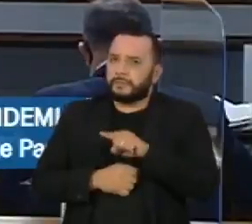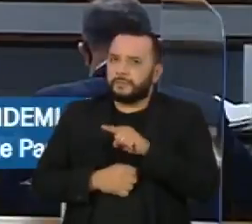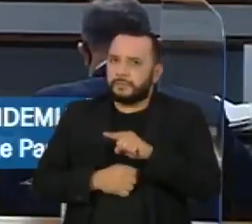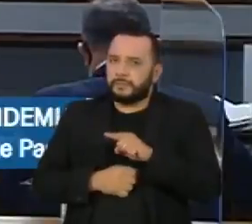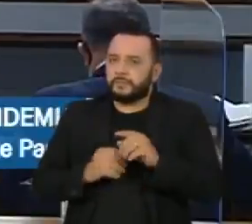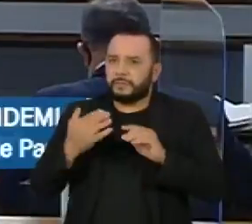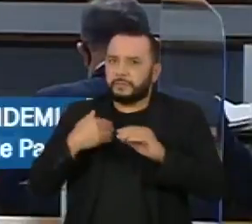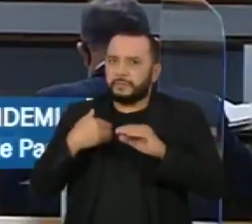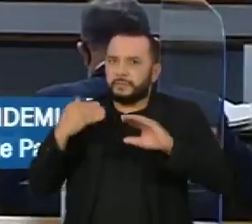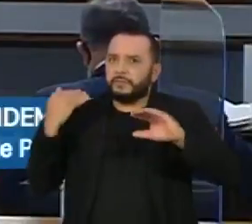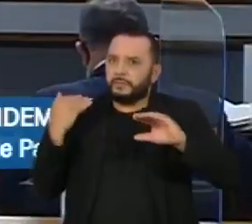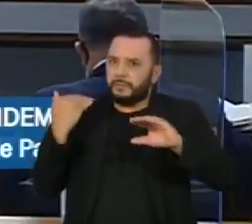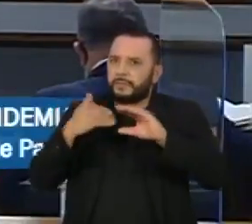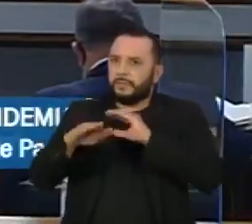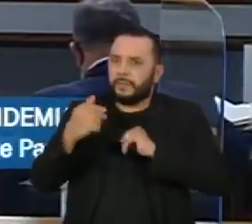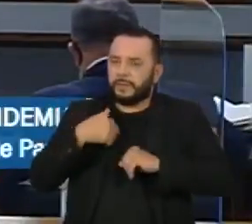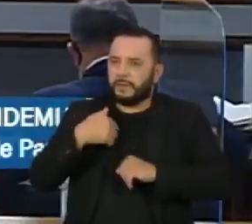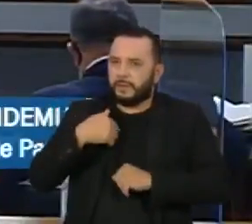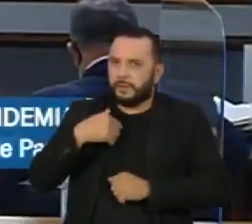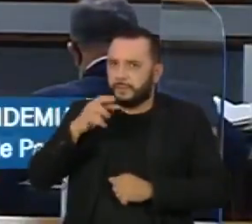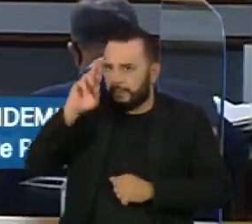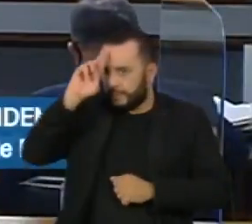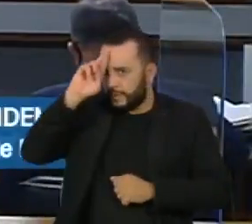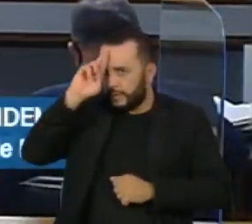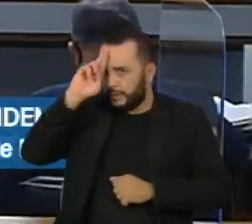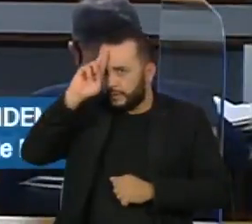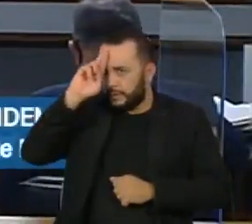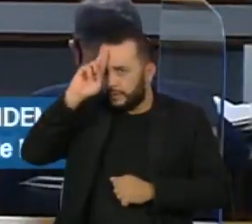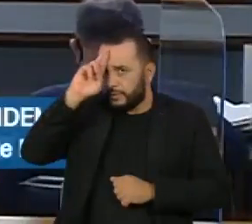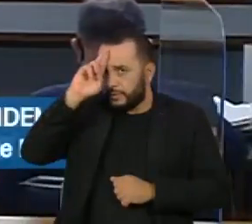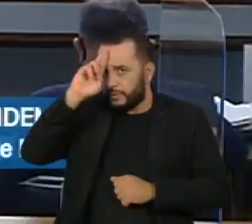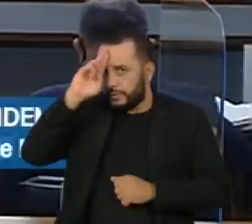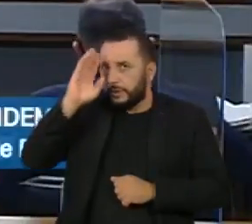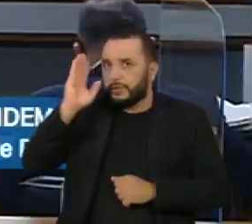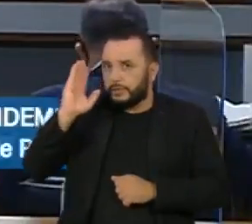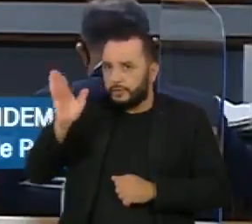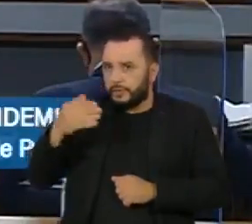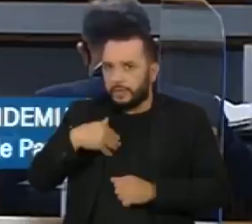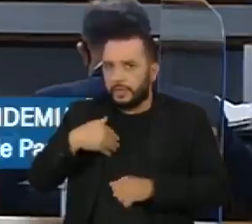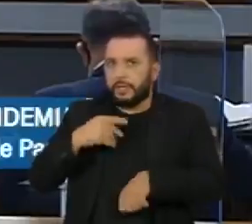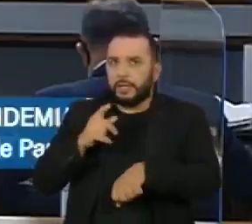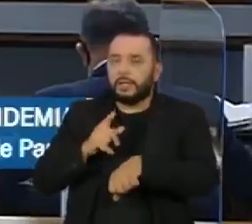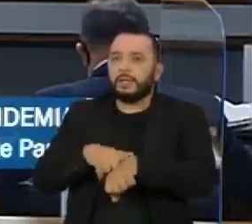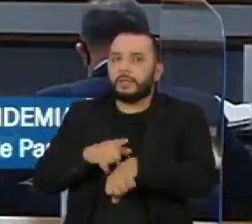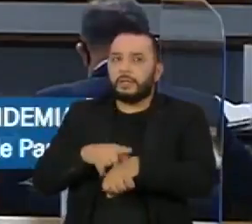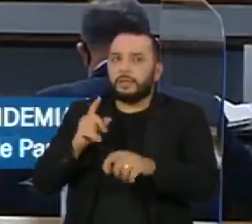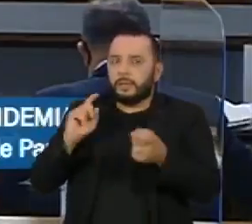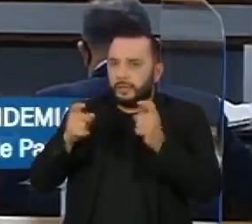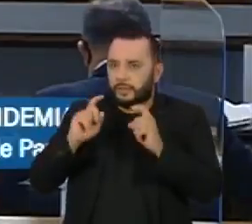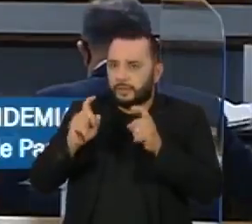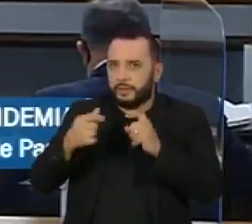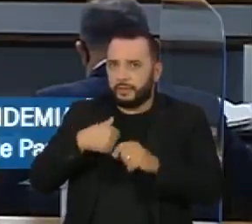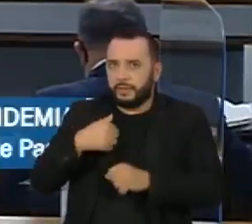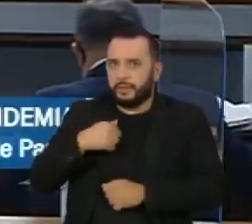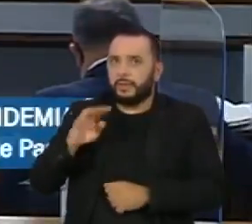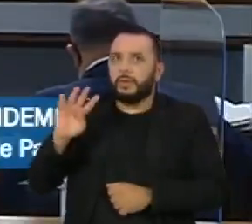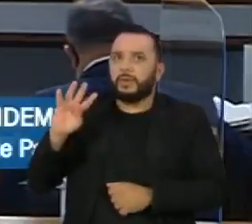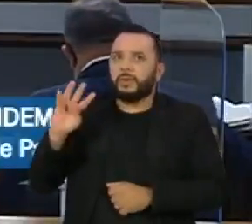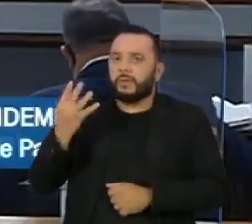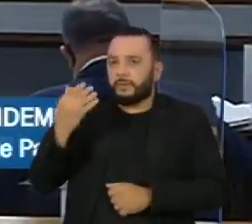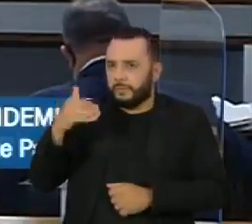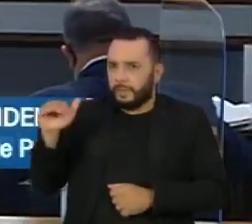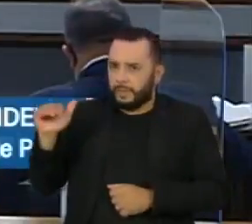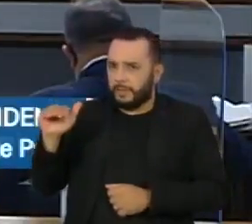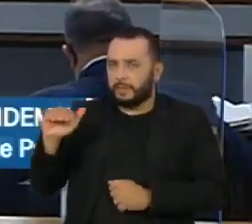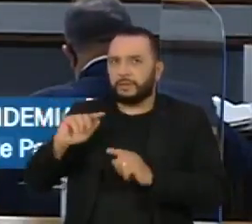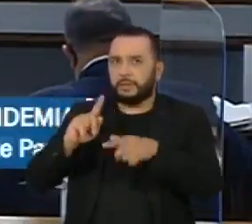mandou um e-mail às 12 horas, apontou o horário que a reunião tinha que ser às 16h30. Às 16h30